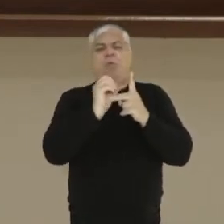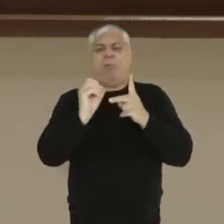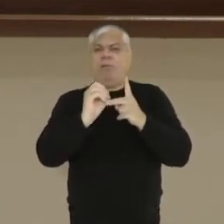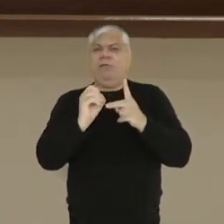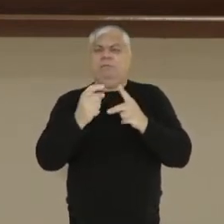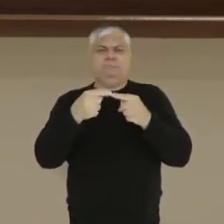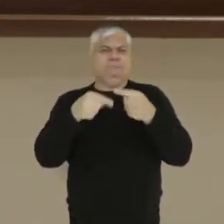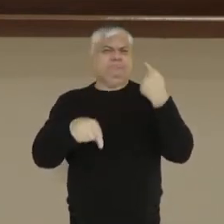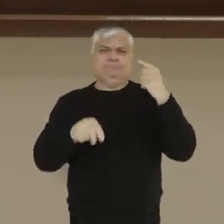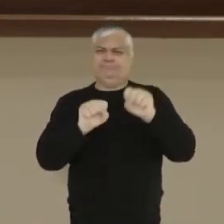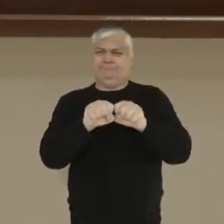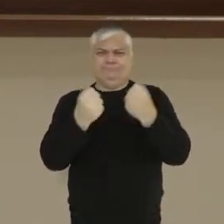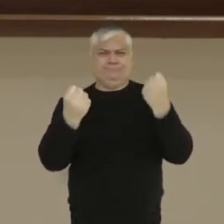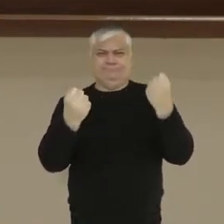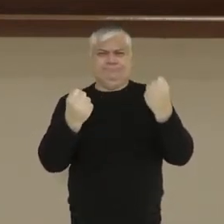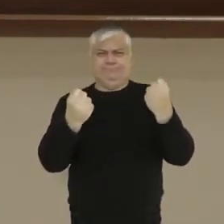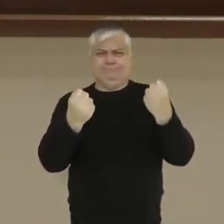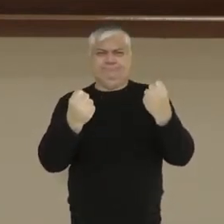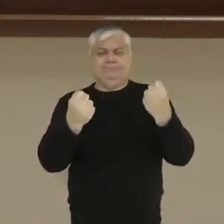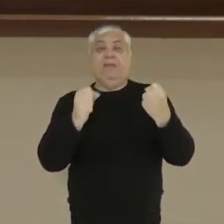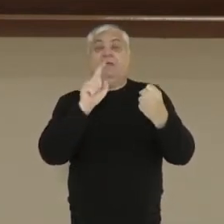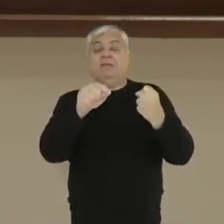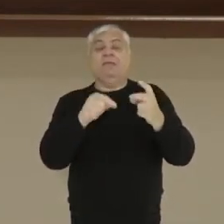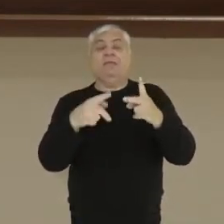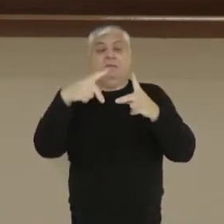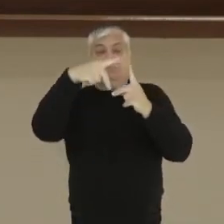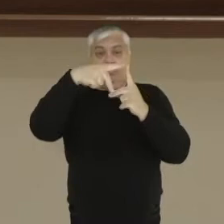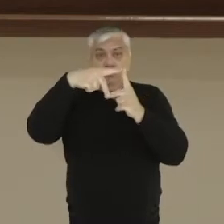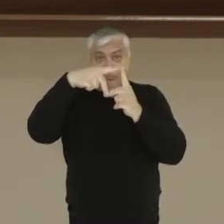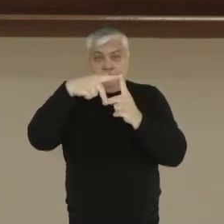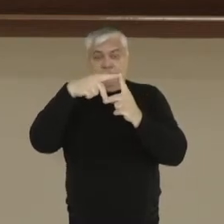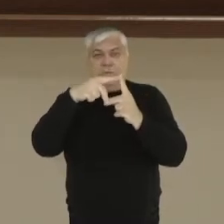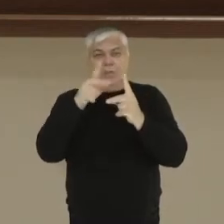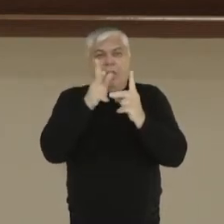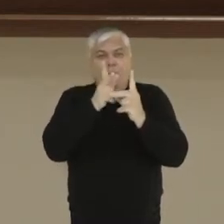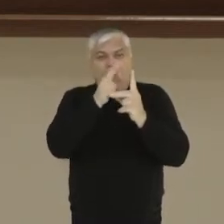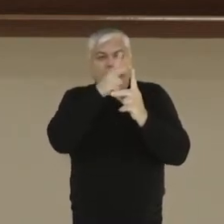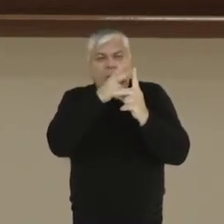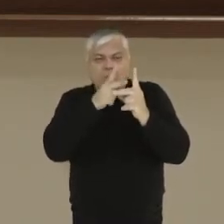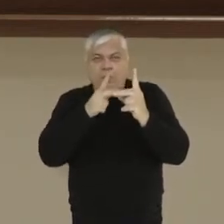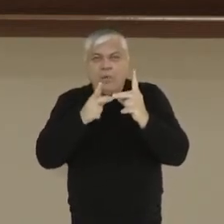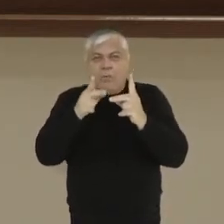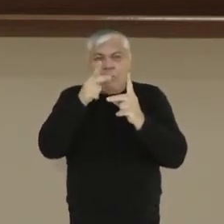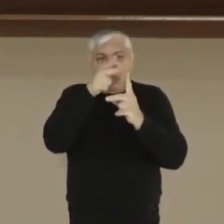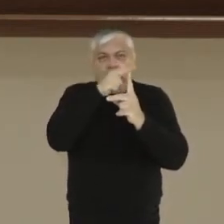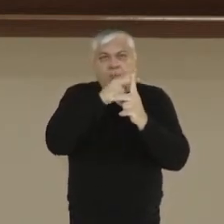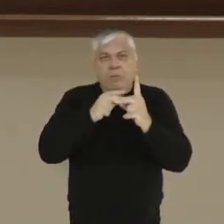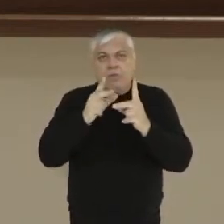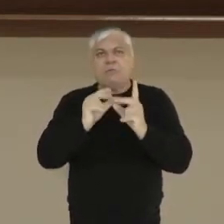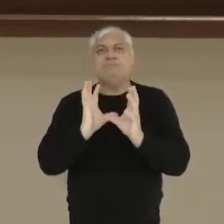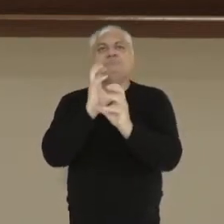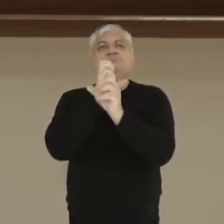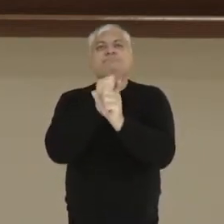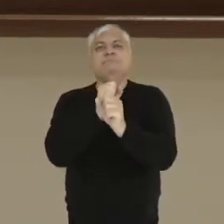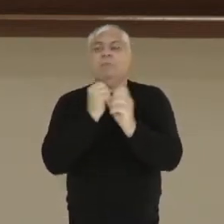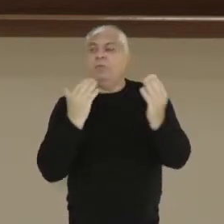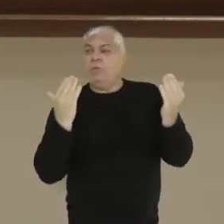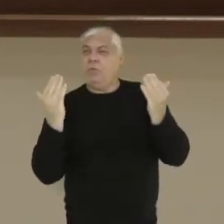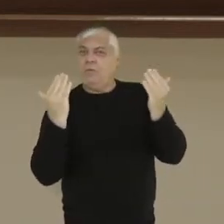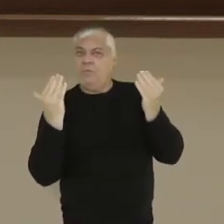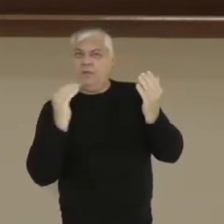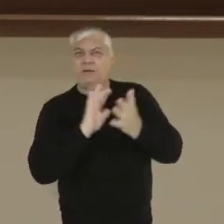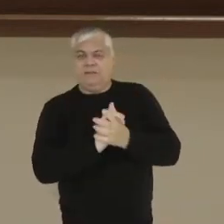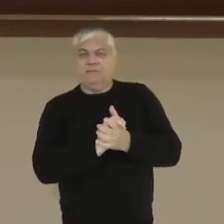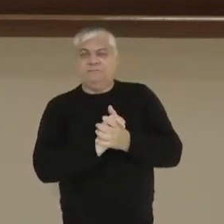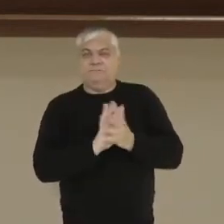fazer divisões aleatórias. Não, eu vou dividir em pedaços iguais para comparar essa medida com uma outra que eu conheço, tá? Dividir